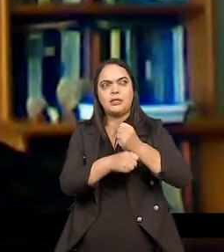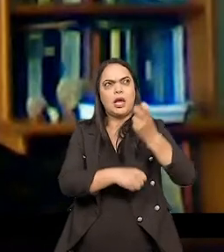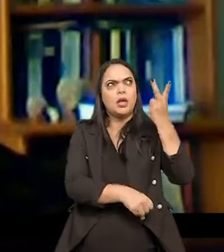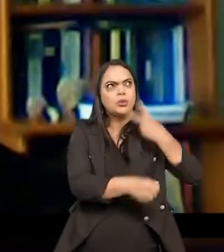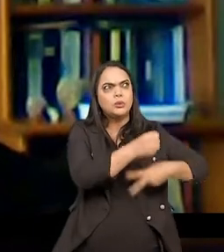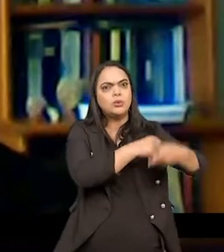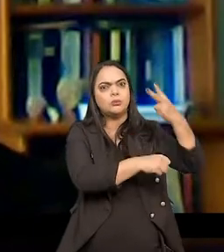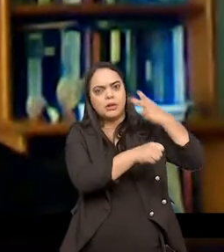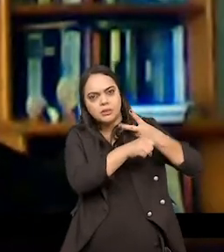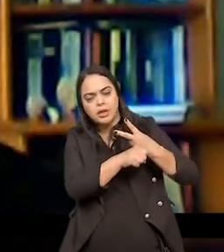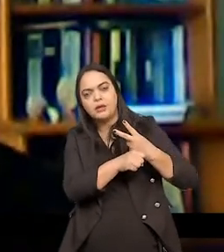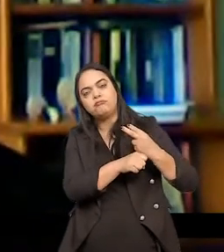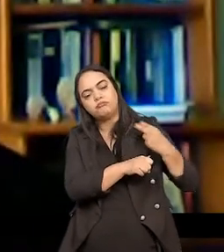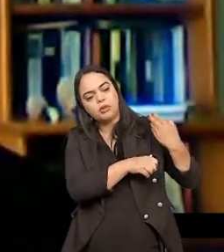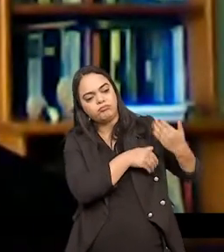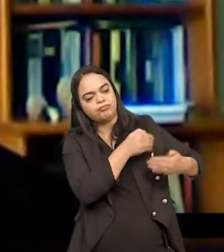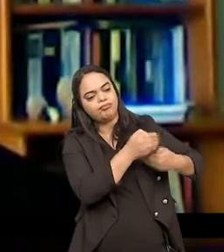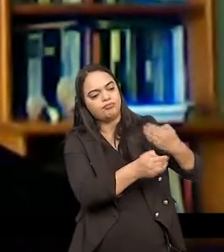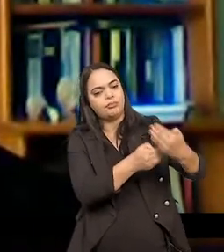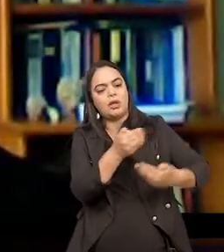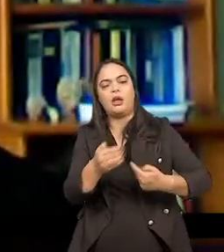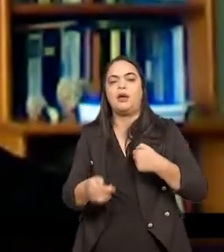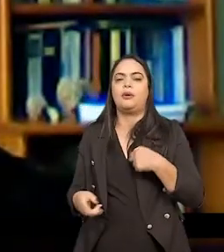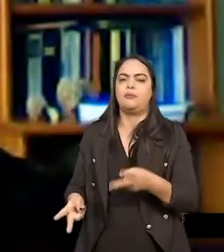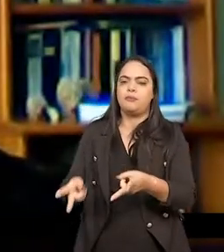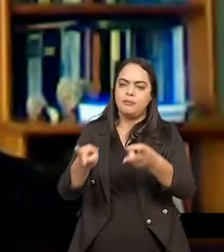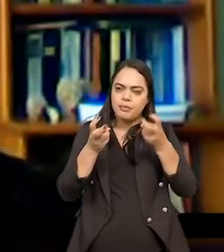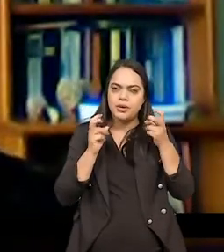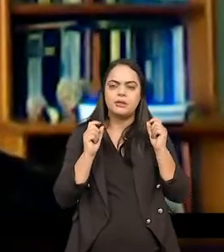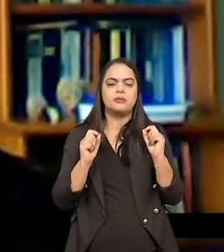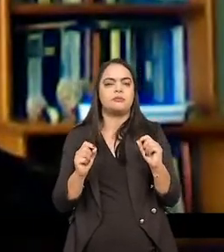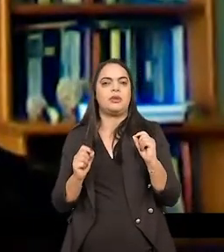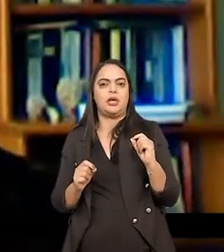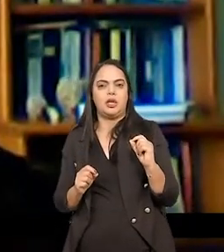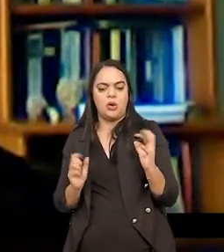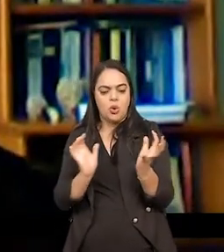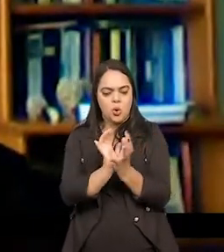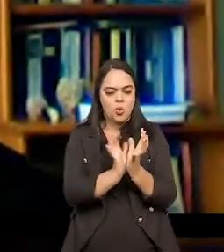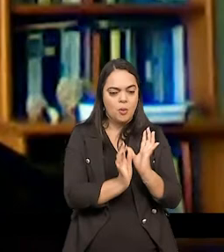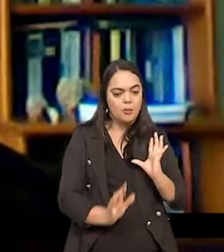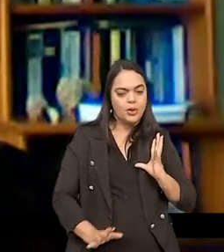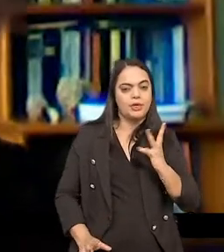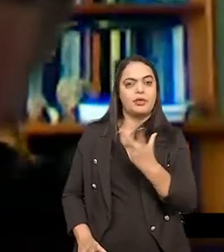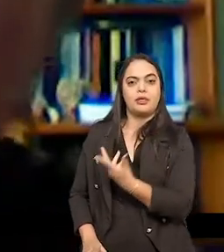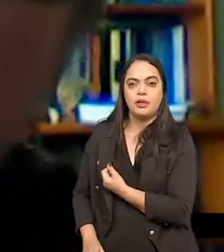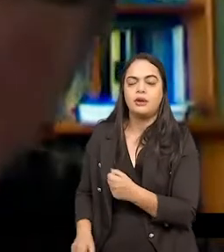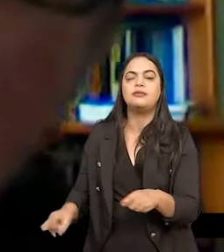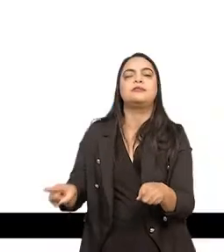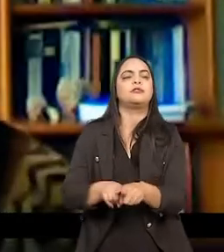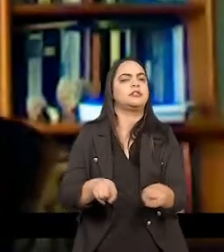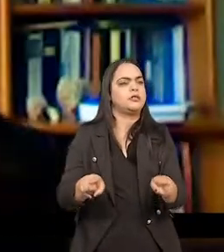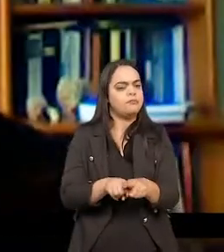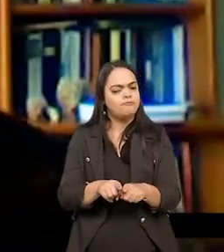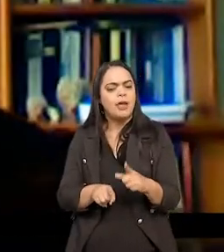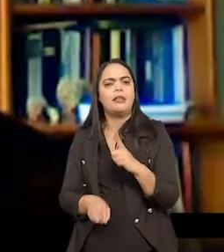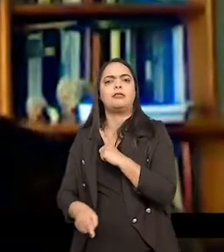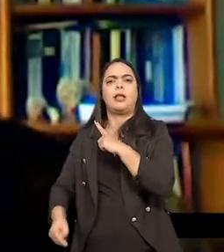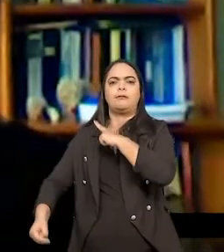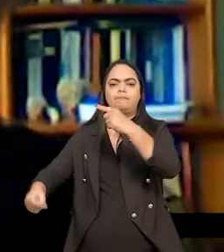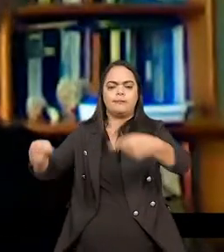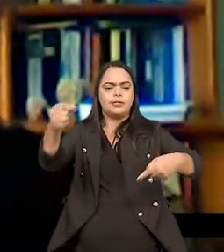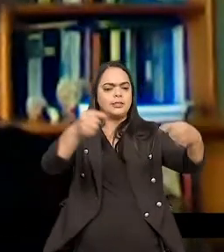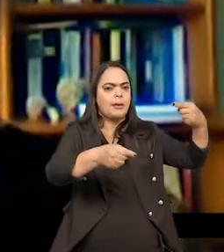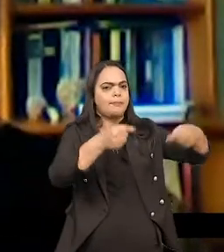ano passado para cá, pelo menos eu tenho visto que o movimento trans está tomando conta do debate também. Acho que o